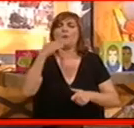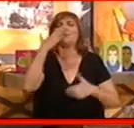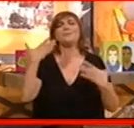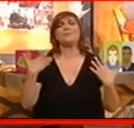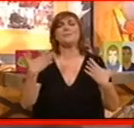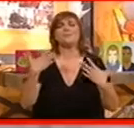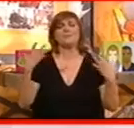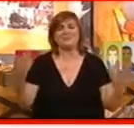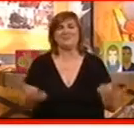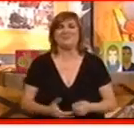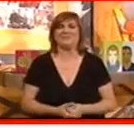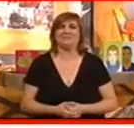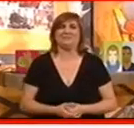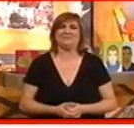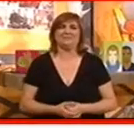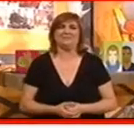É.